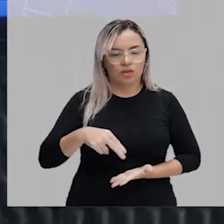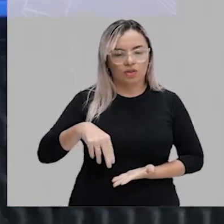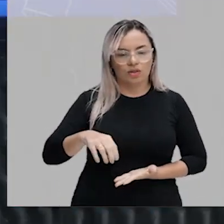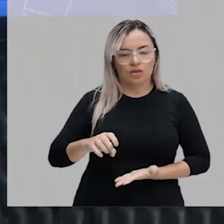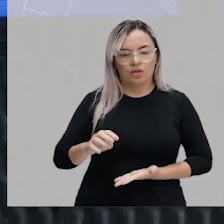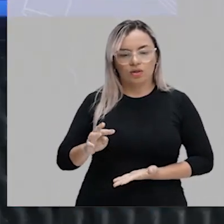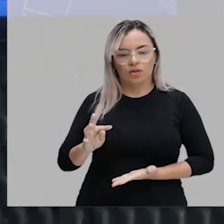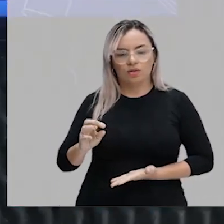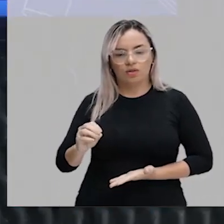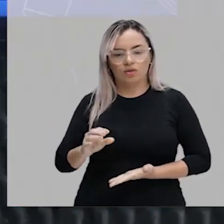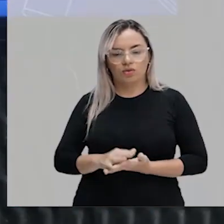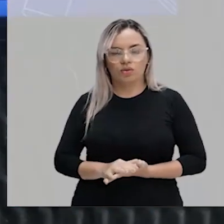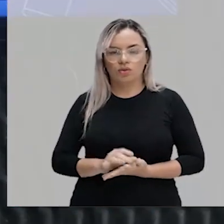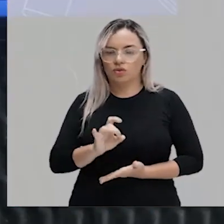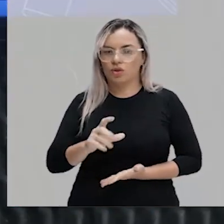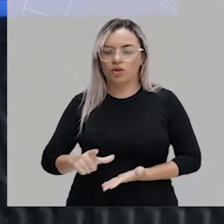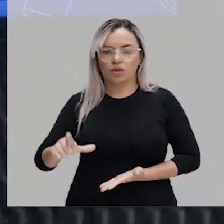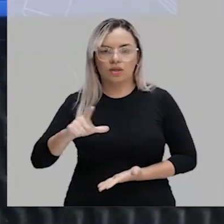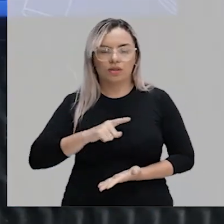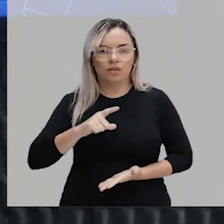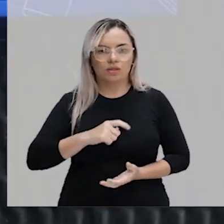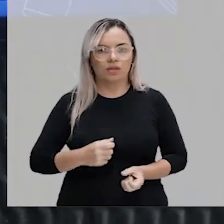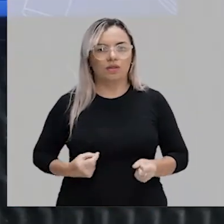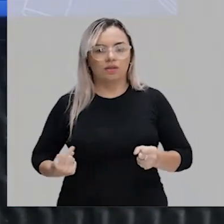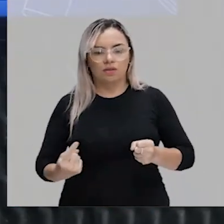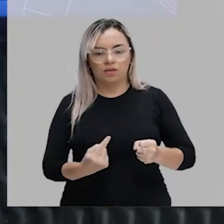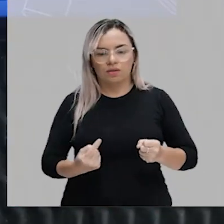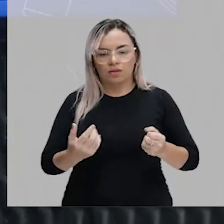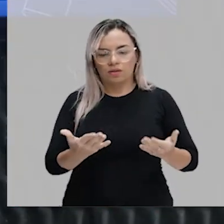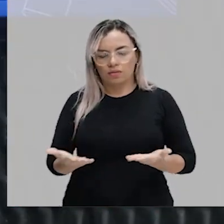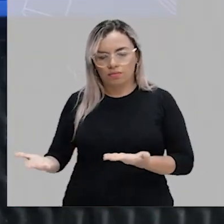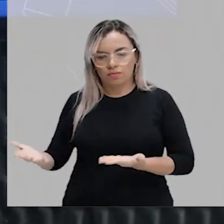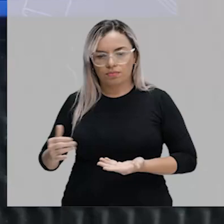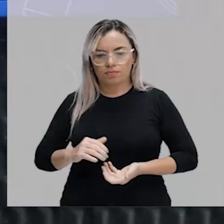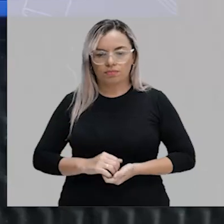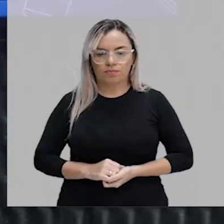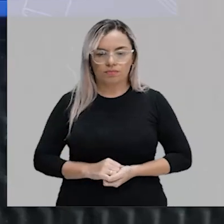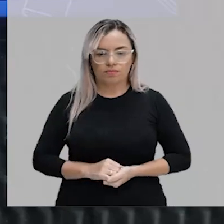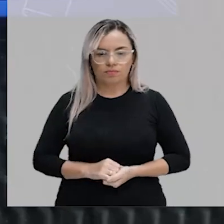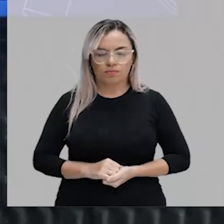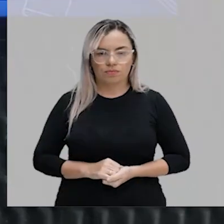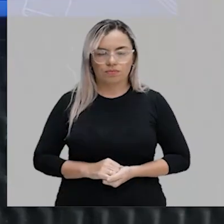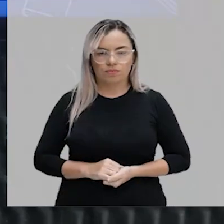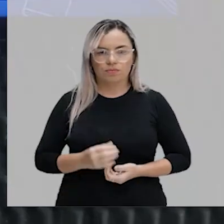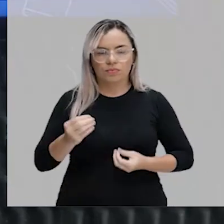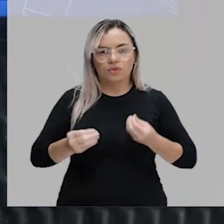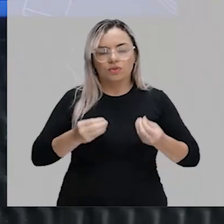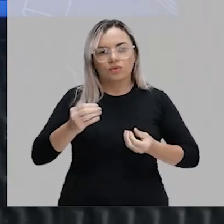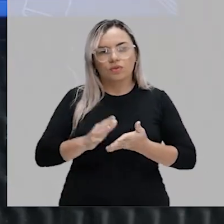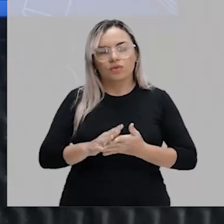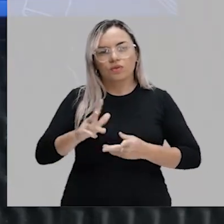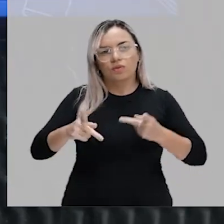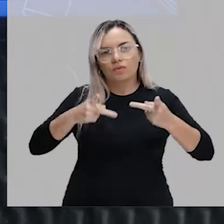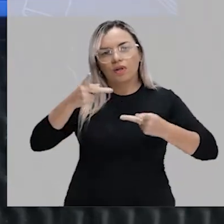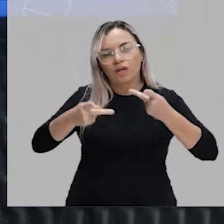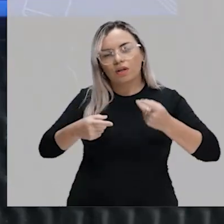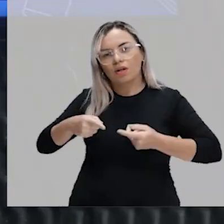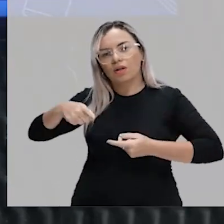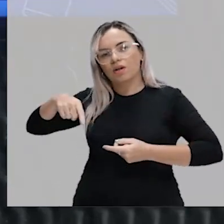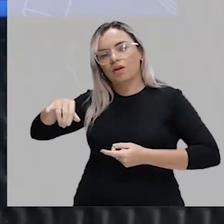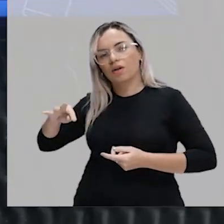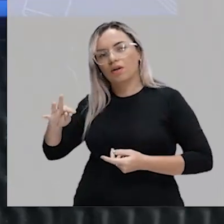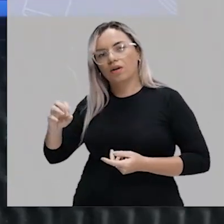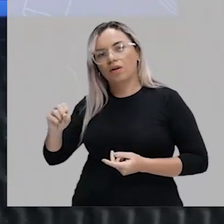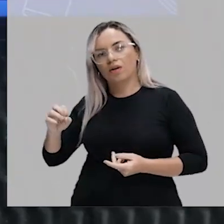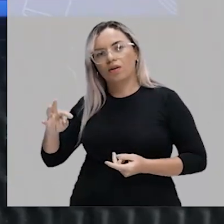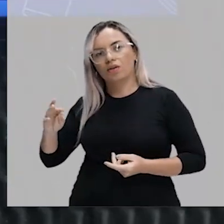isso, esto e aquele, tá? Vamos lá. Aqui é como se eu falasse em português isto,